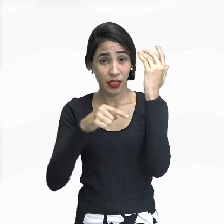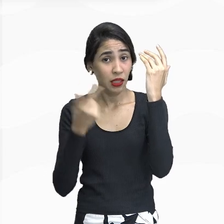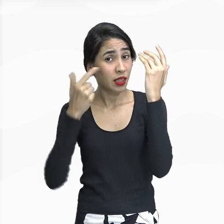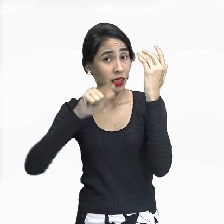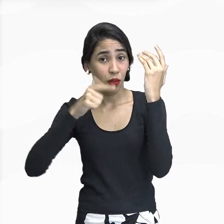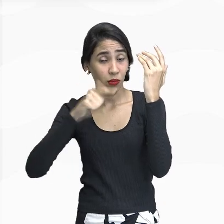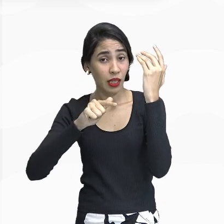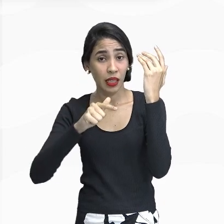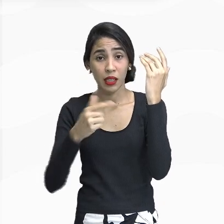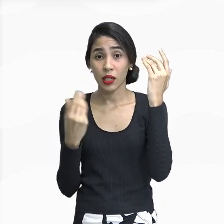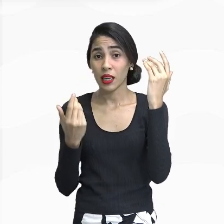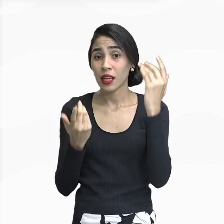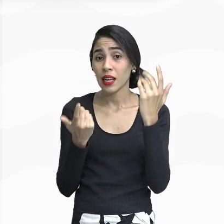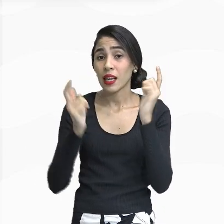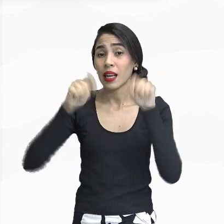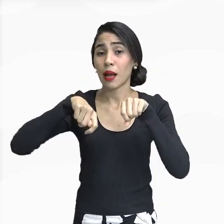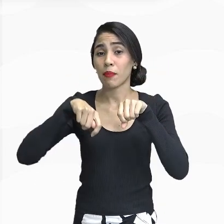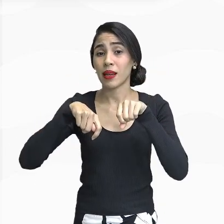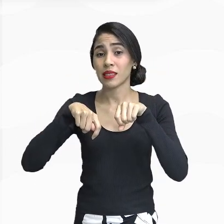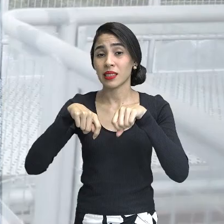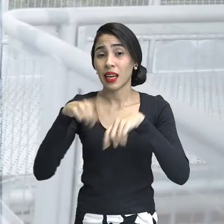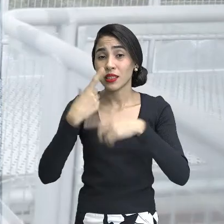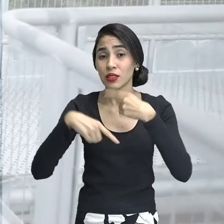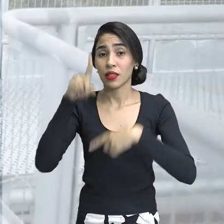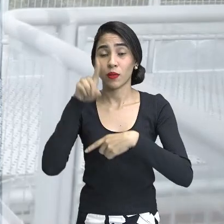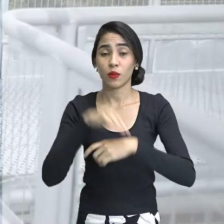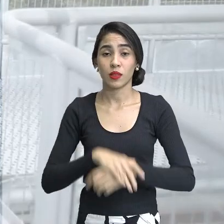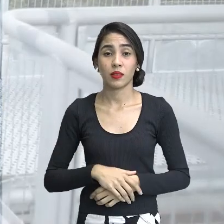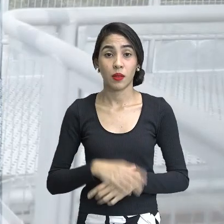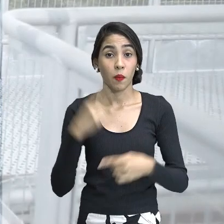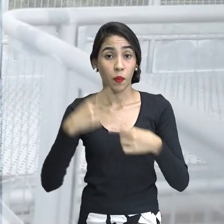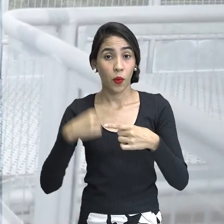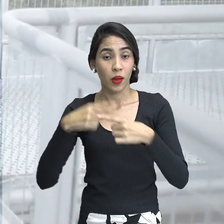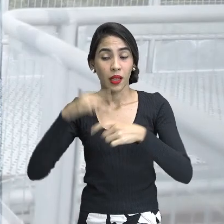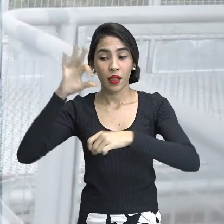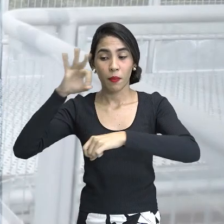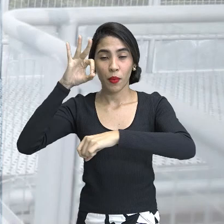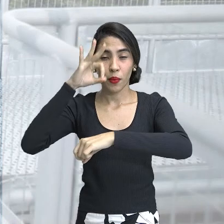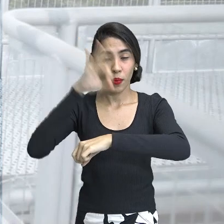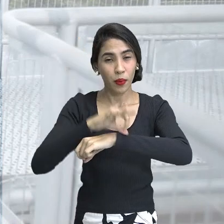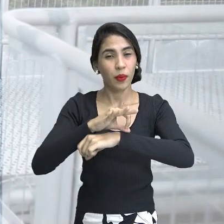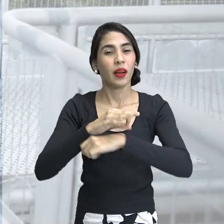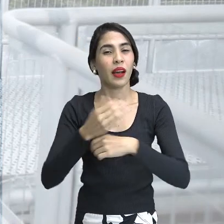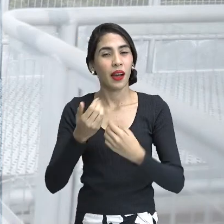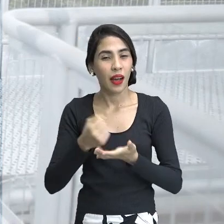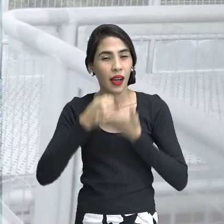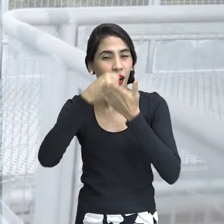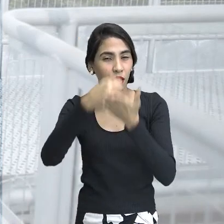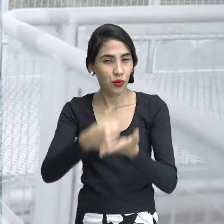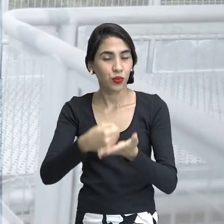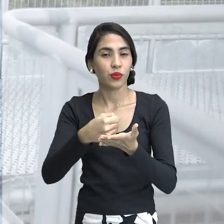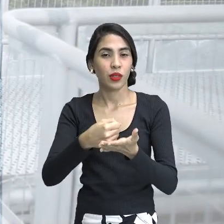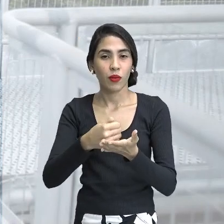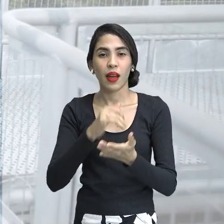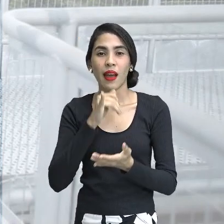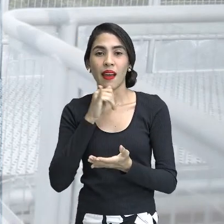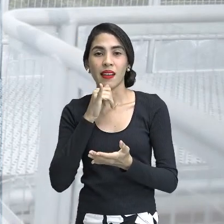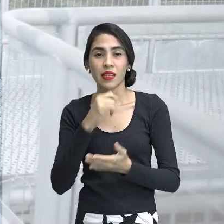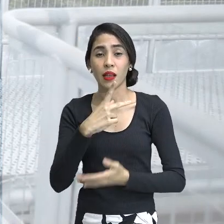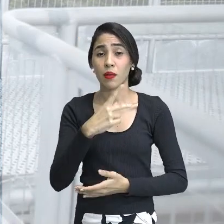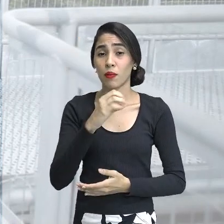Os insetos, gente, eles ajudam muito, né, nessa parte aí de realmente levar, né,